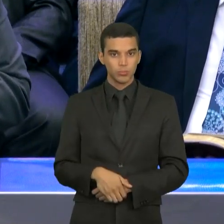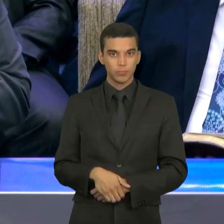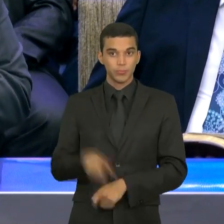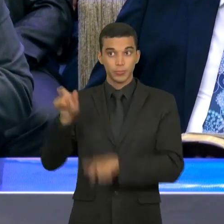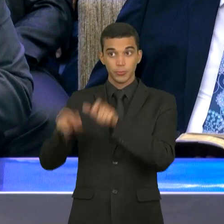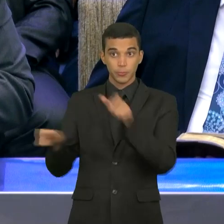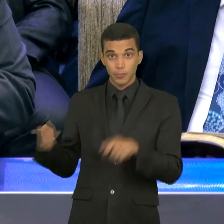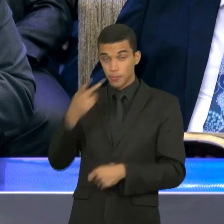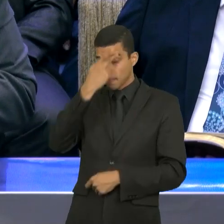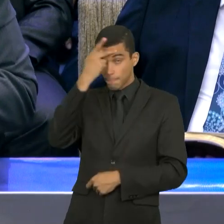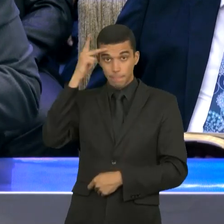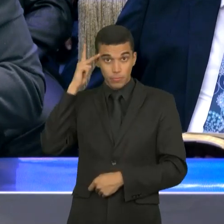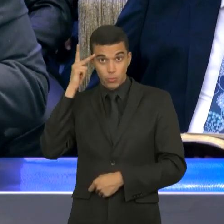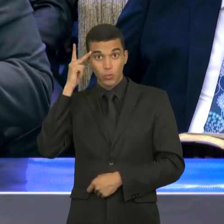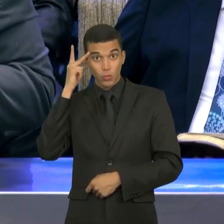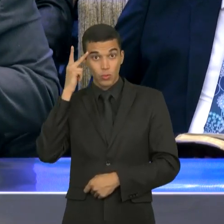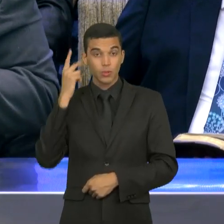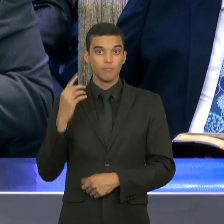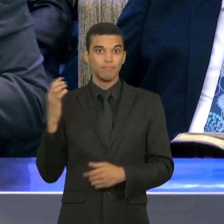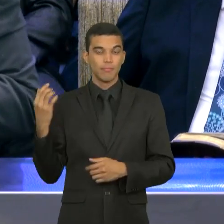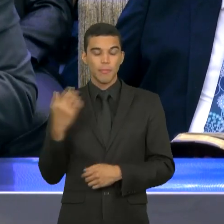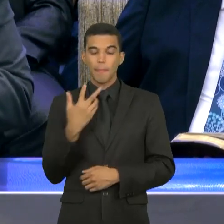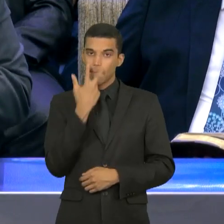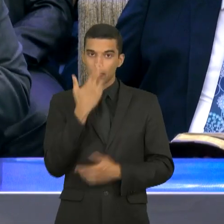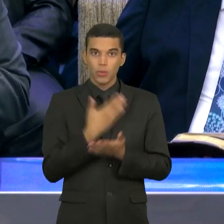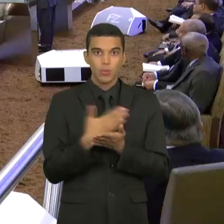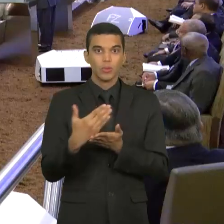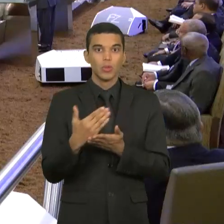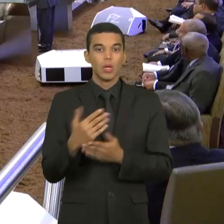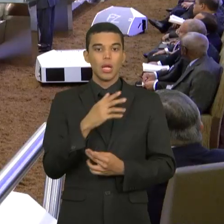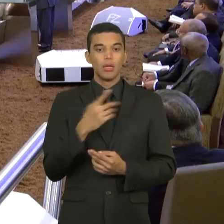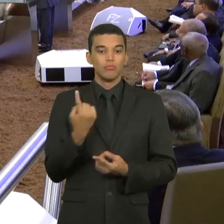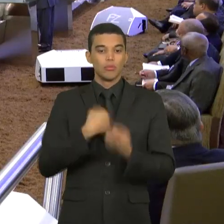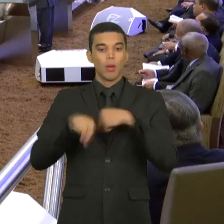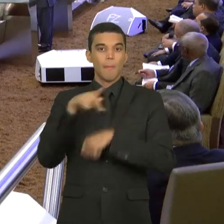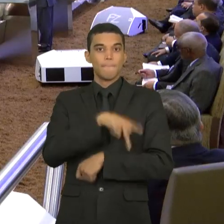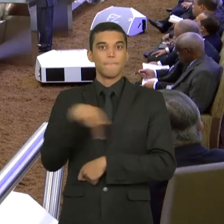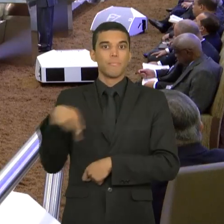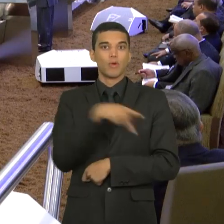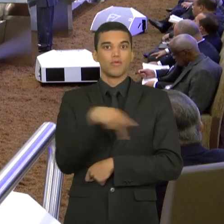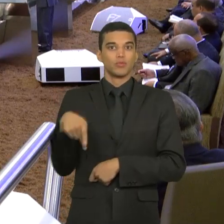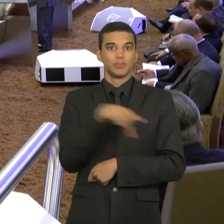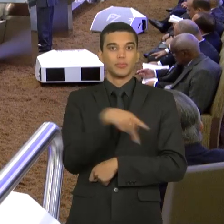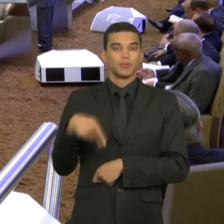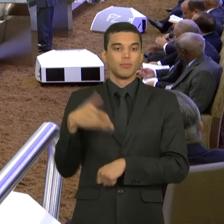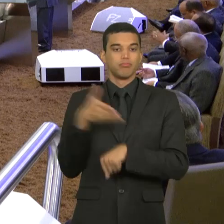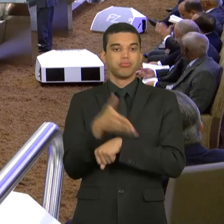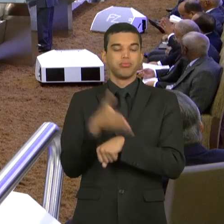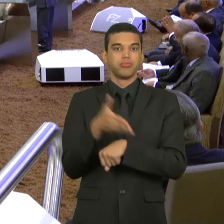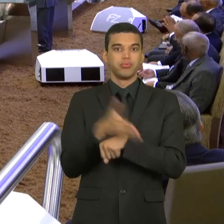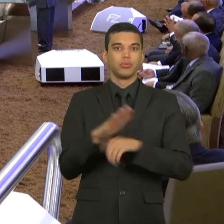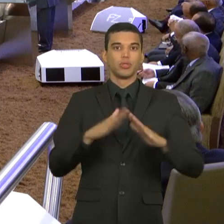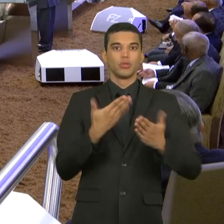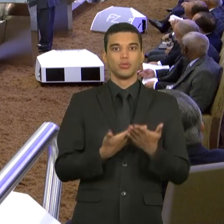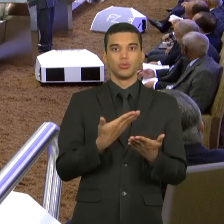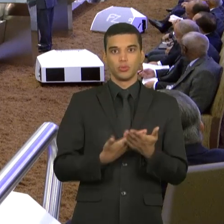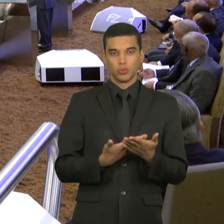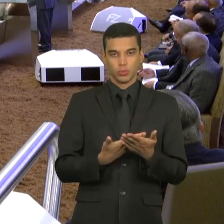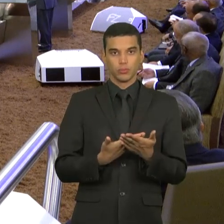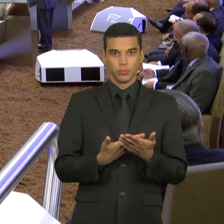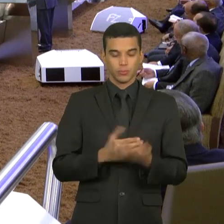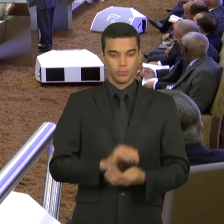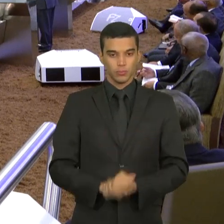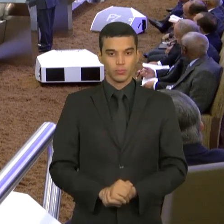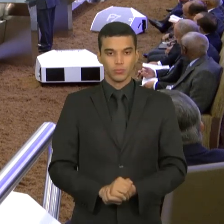o poder da escola pública se progressistas pudessem controlar a educação Então as coisas iam